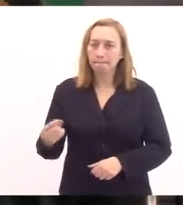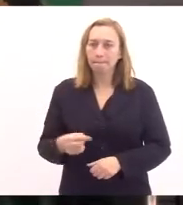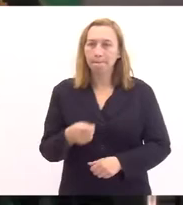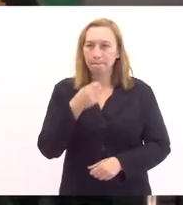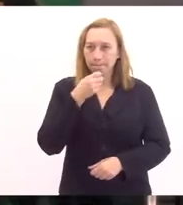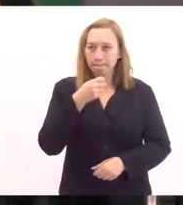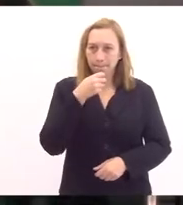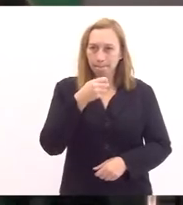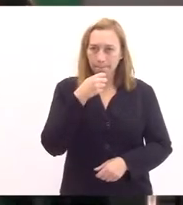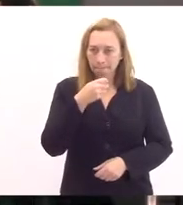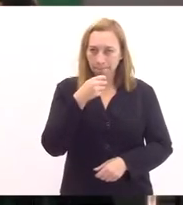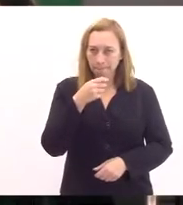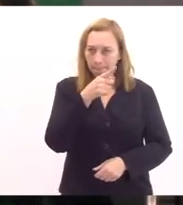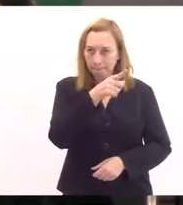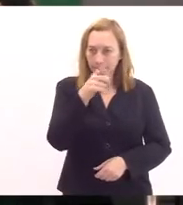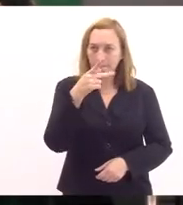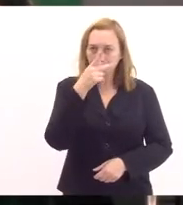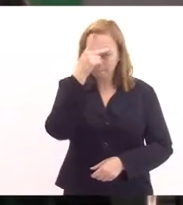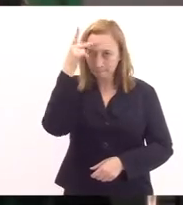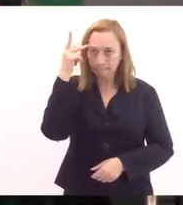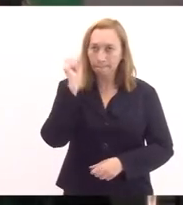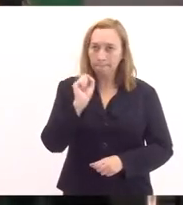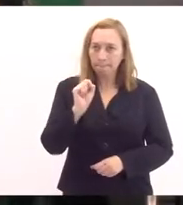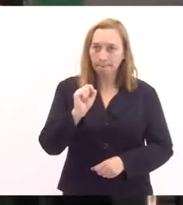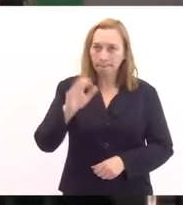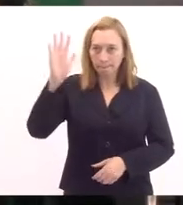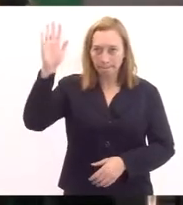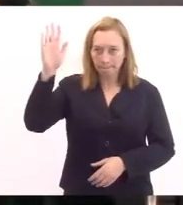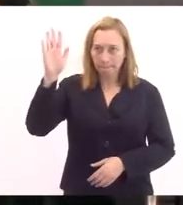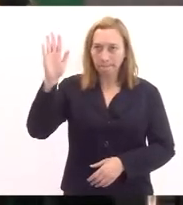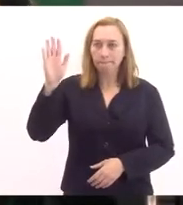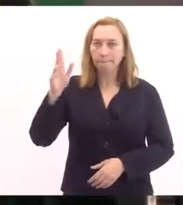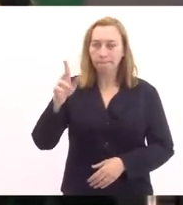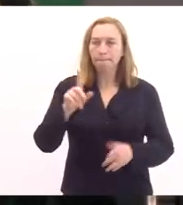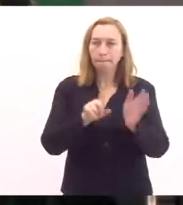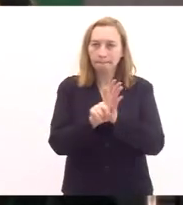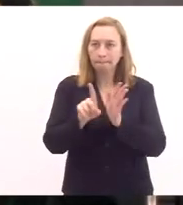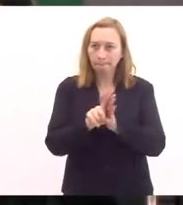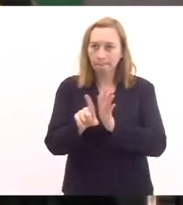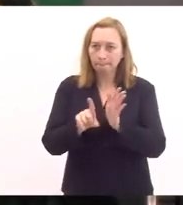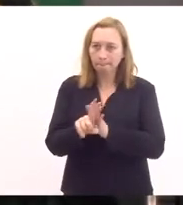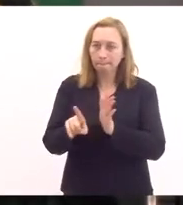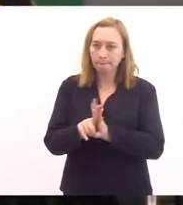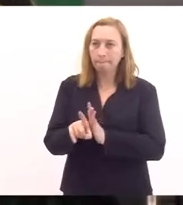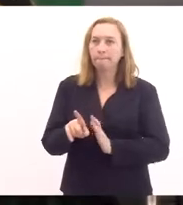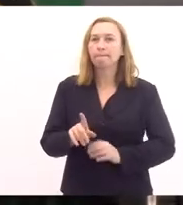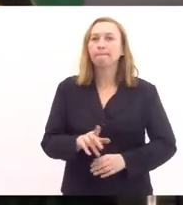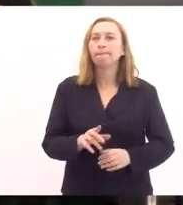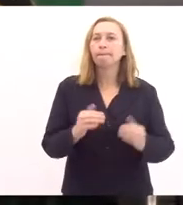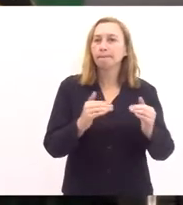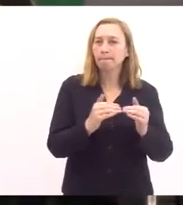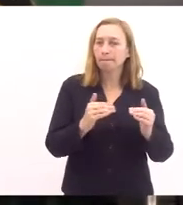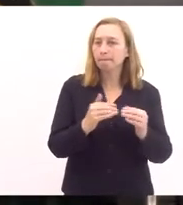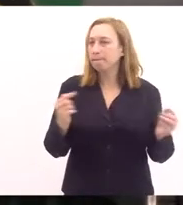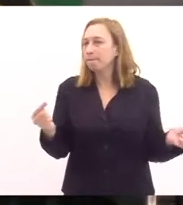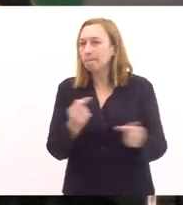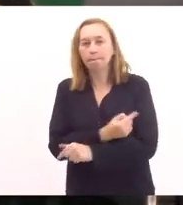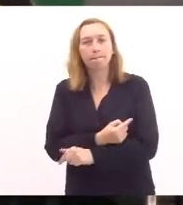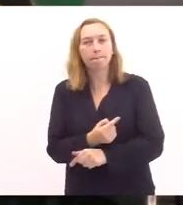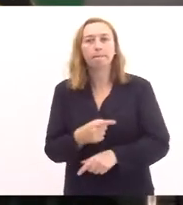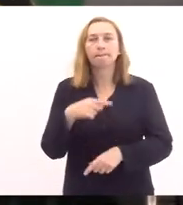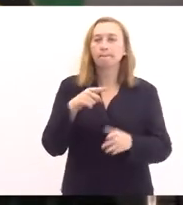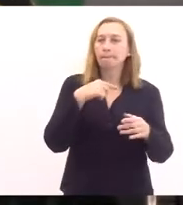microfone sem fio as pessoas podem também faz ver as suas colocar as suas questões concordâncias discordâncias